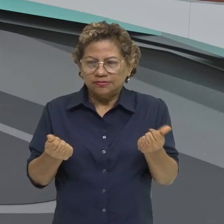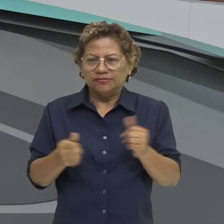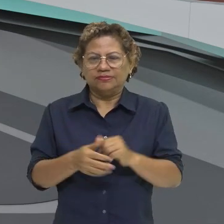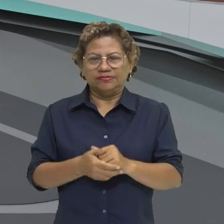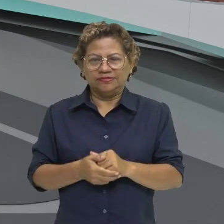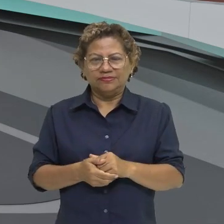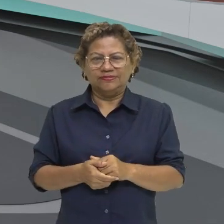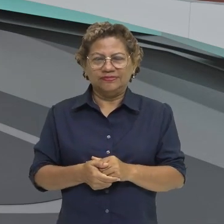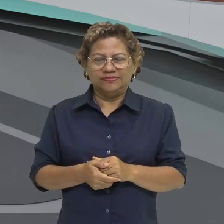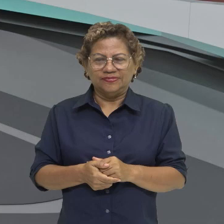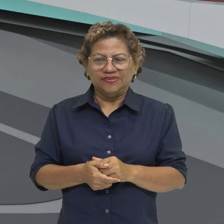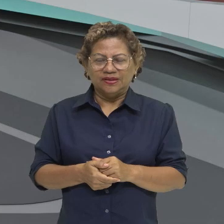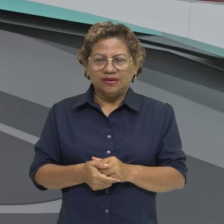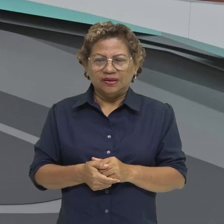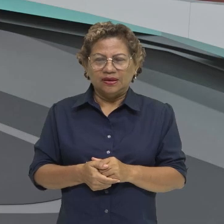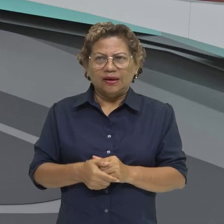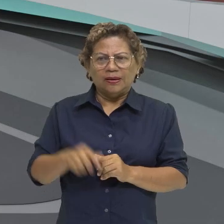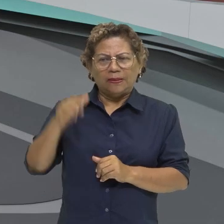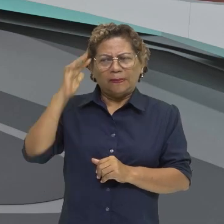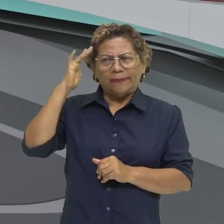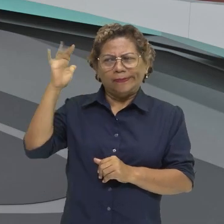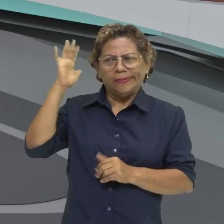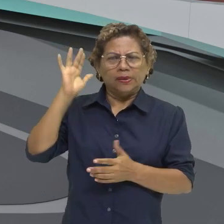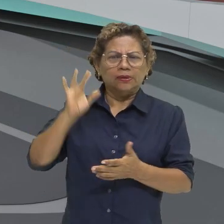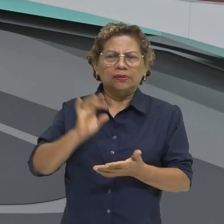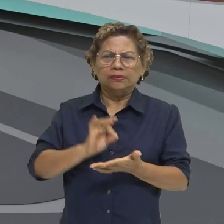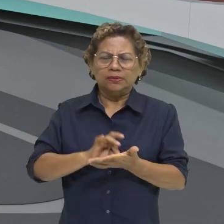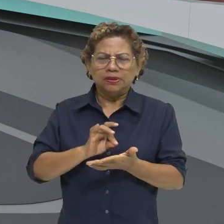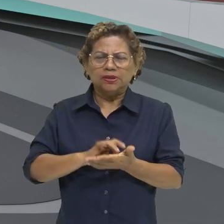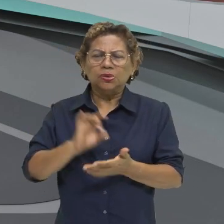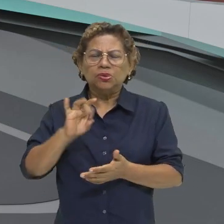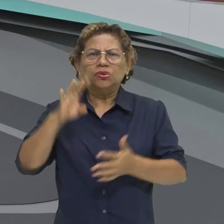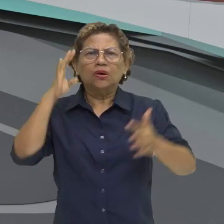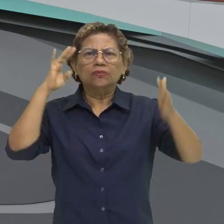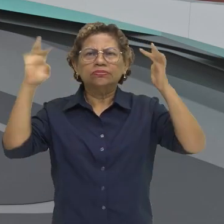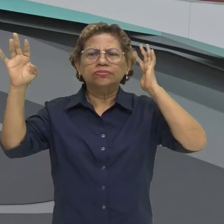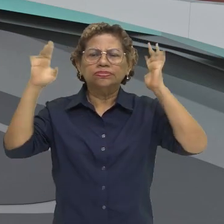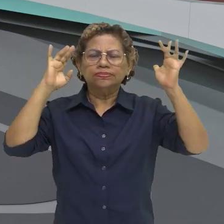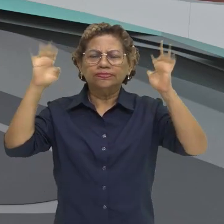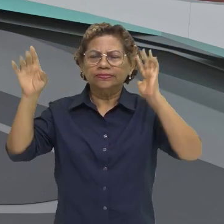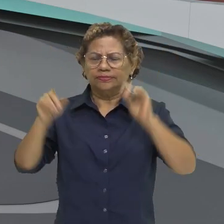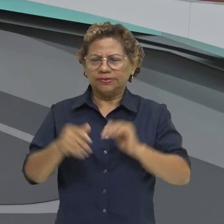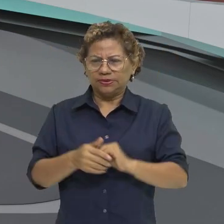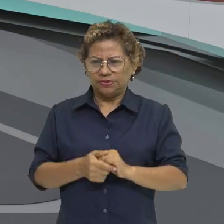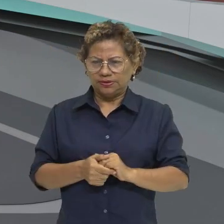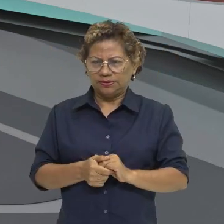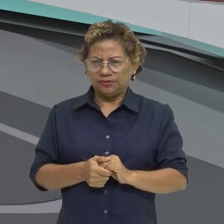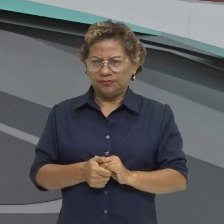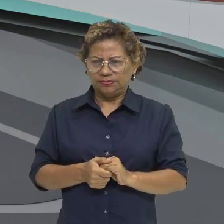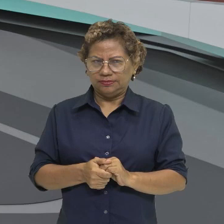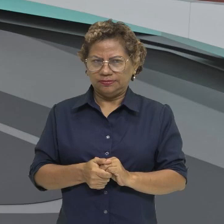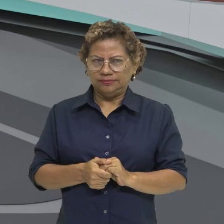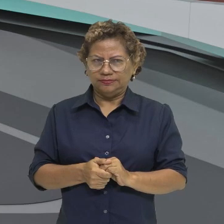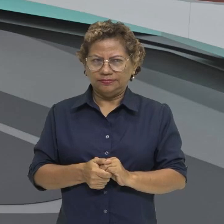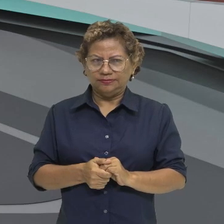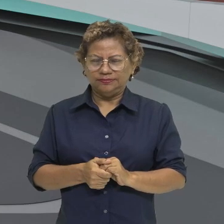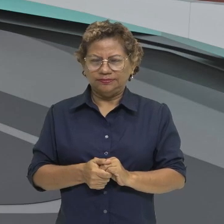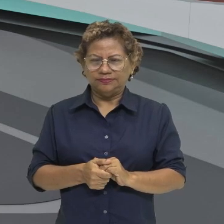escritor, real ou imaginário, né? Ou fruto da sua imaginação, da sua criação mental.